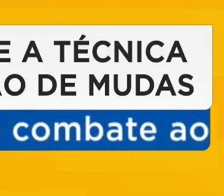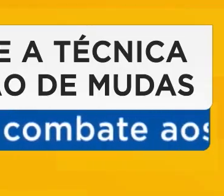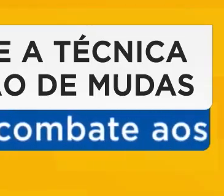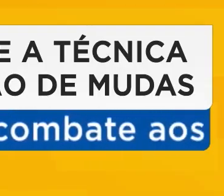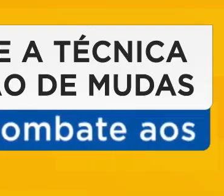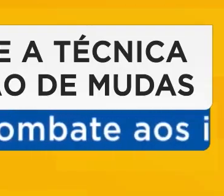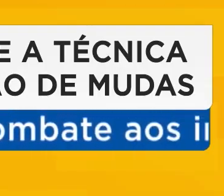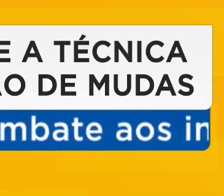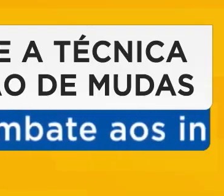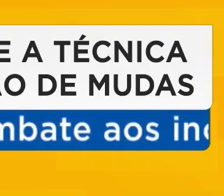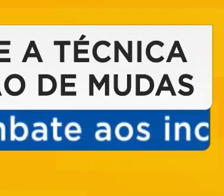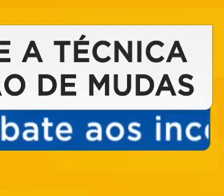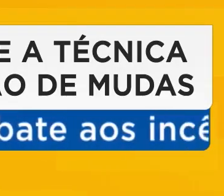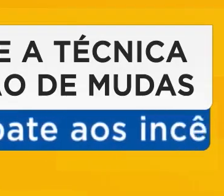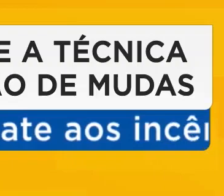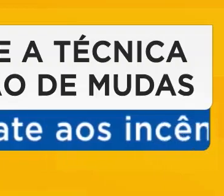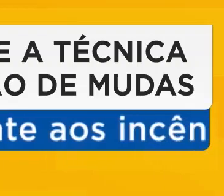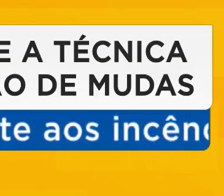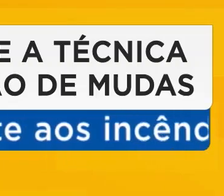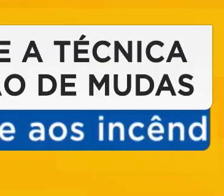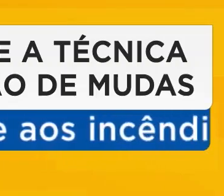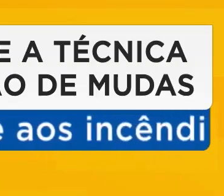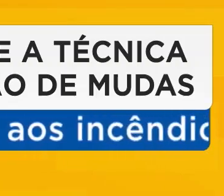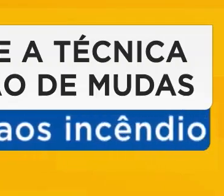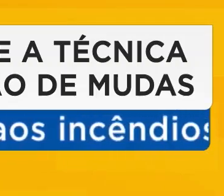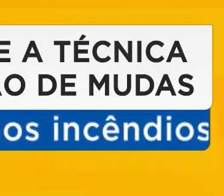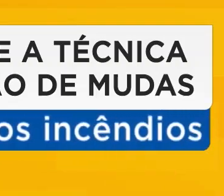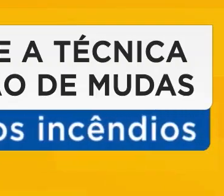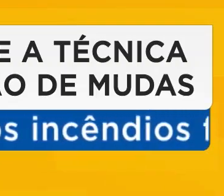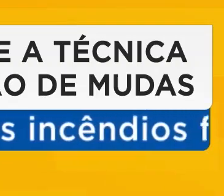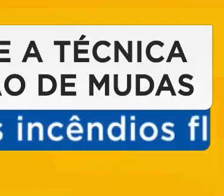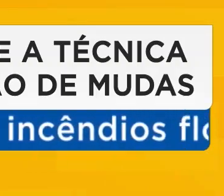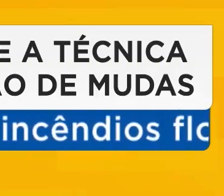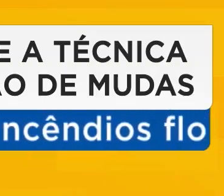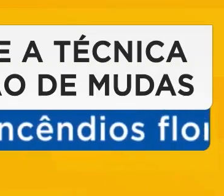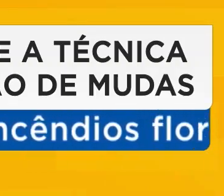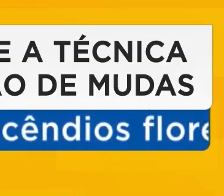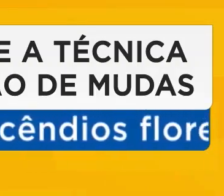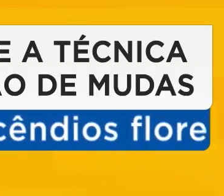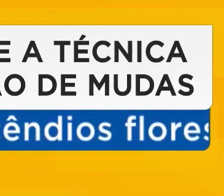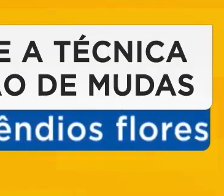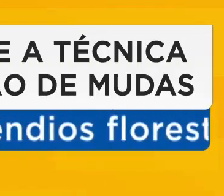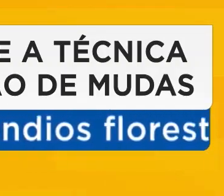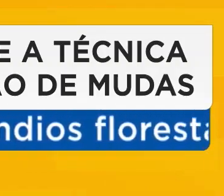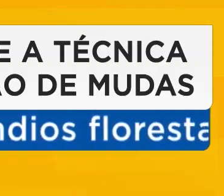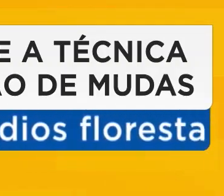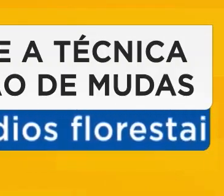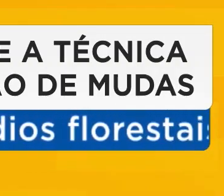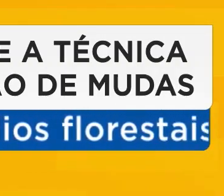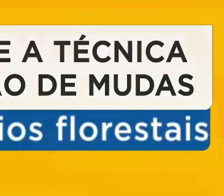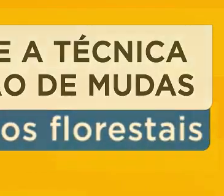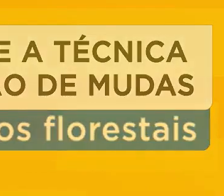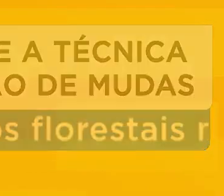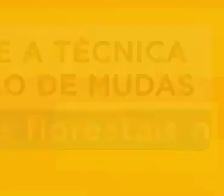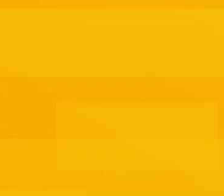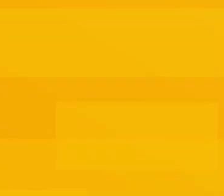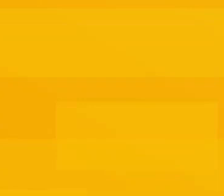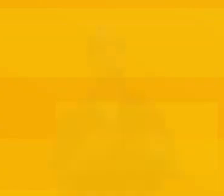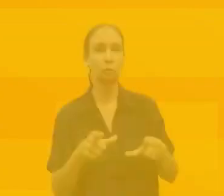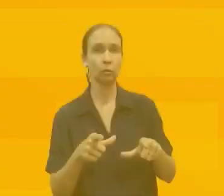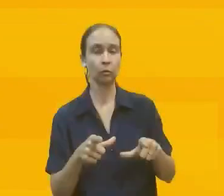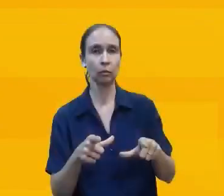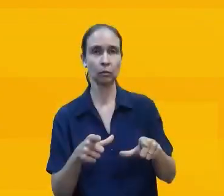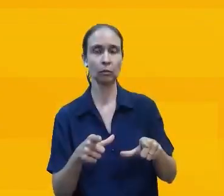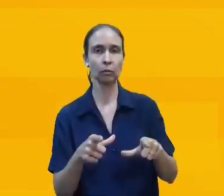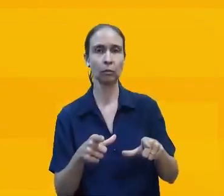senhor acompanhava isso no campo junto ao produtor. Isso, ao meu ponto de vista, é um dos fatores